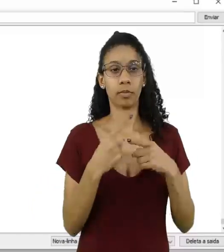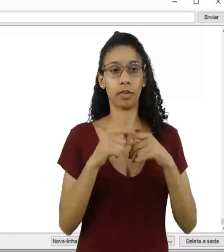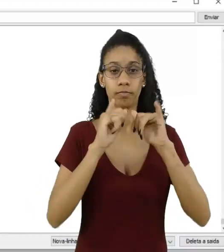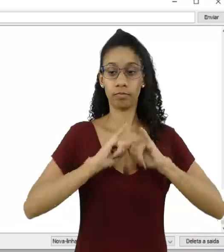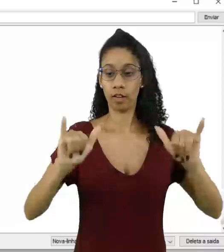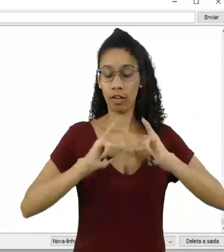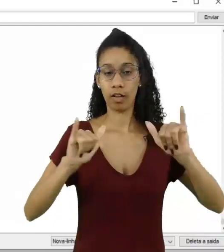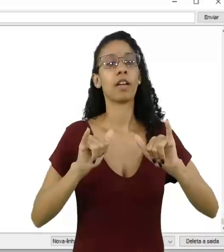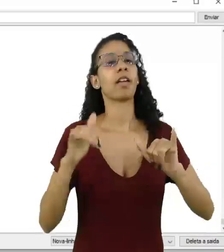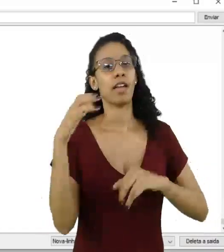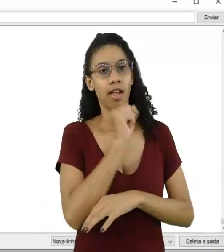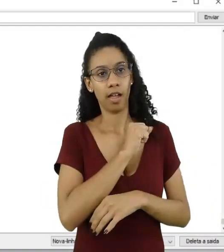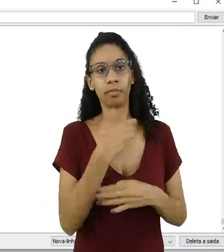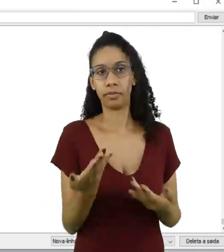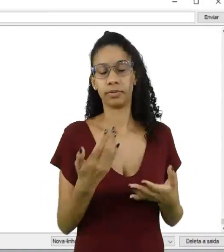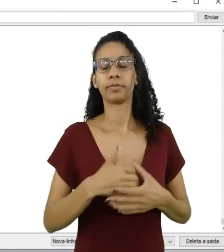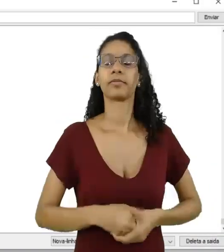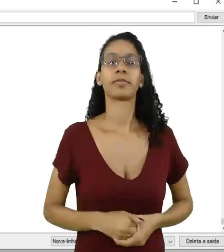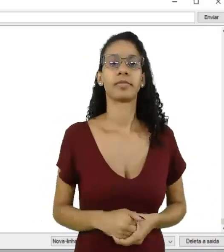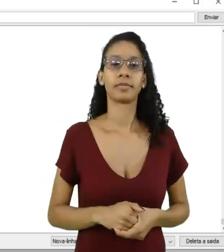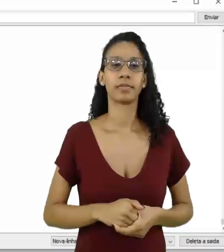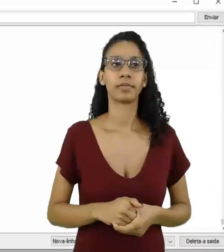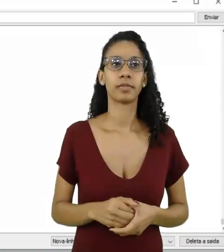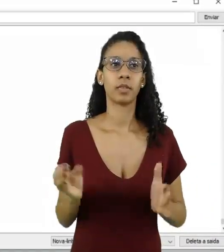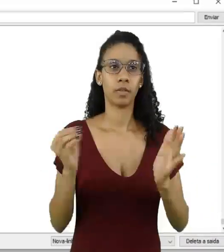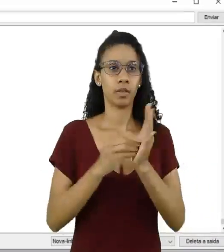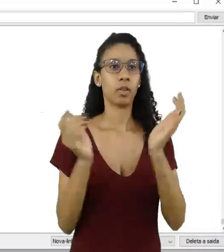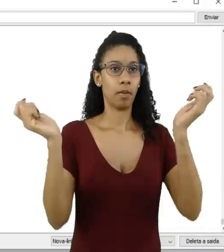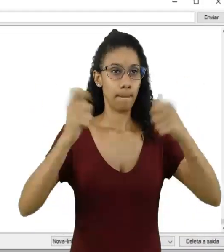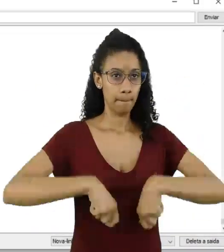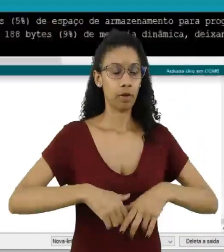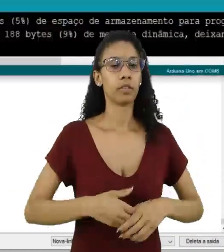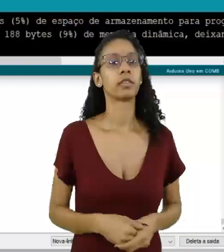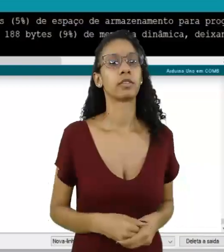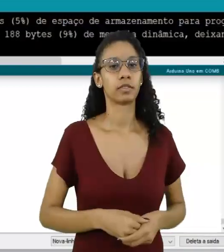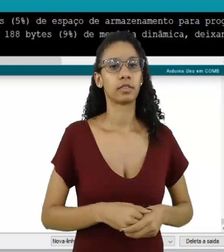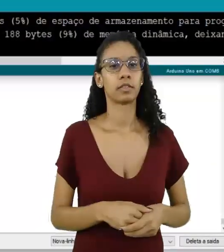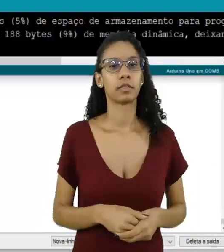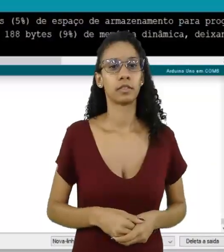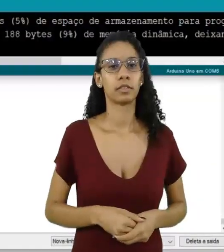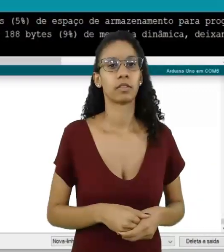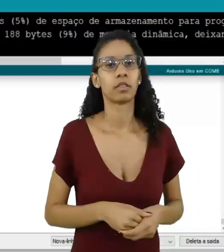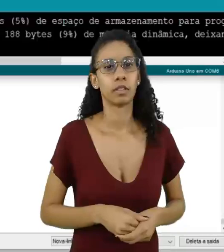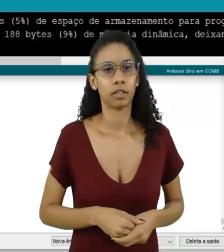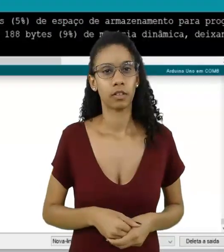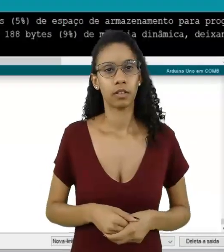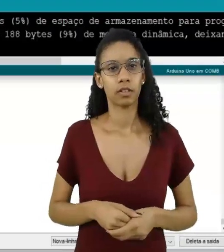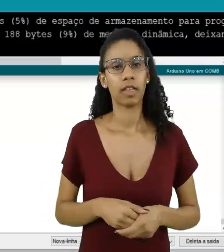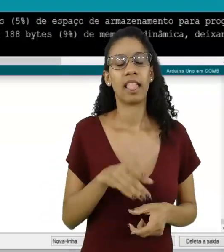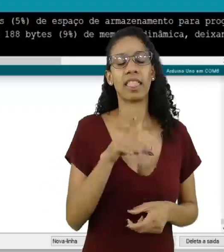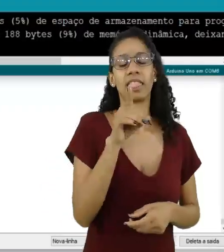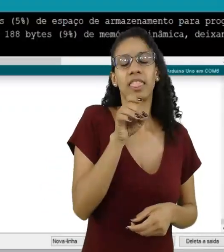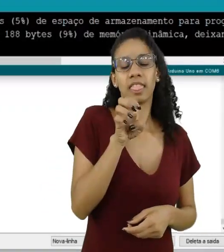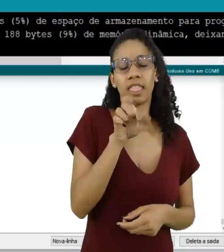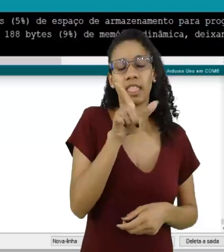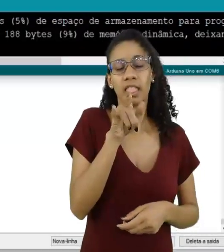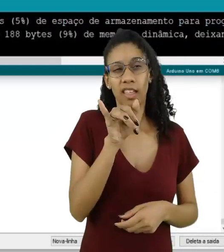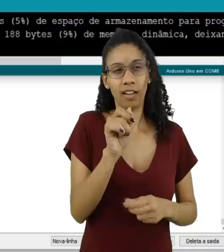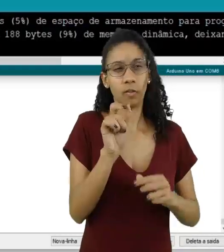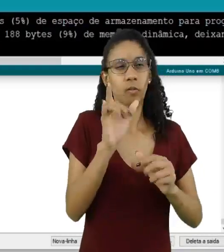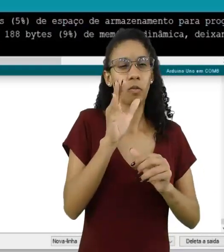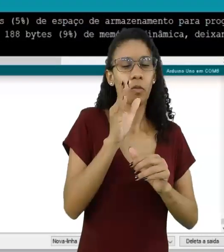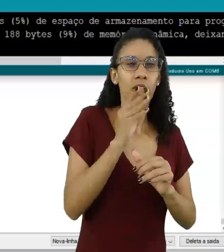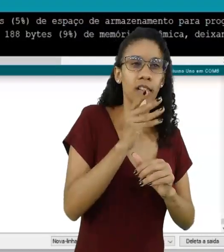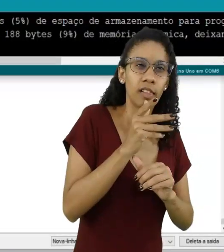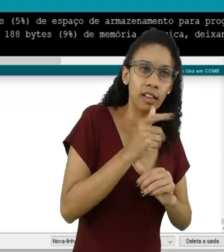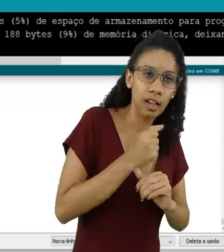rápido, porque ele está enviando muito rápido essas informações. Eu posso colocar aqui um delay de 100